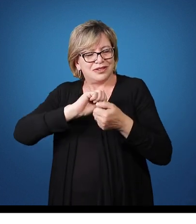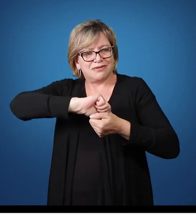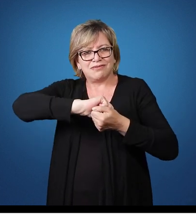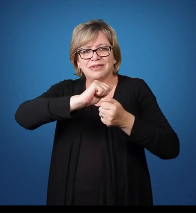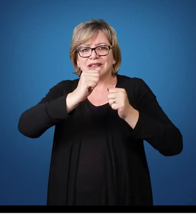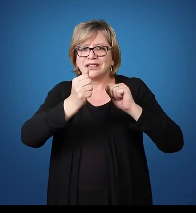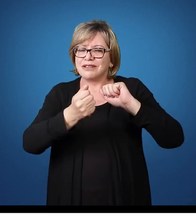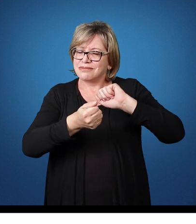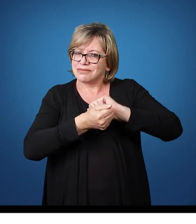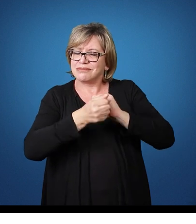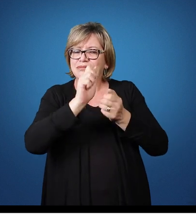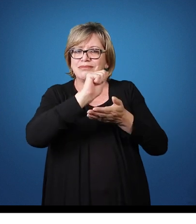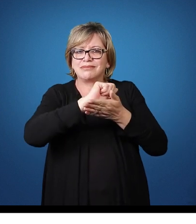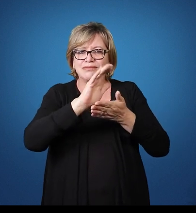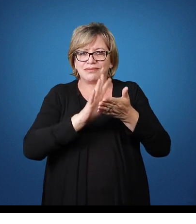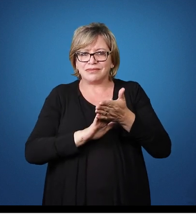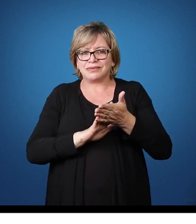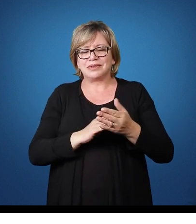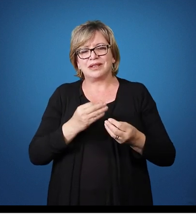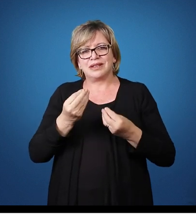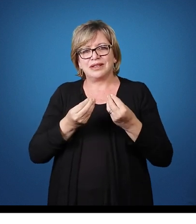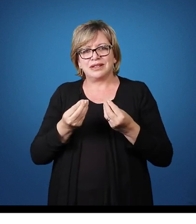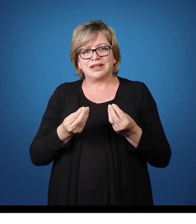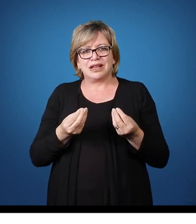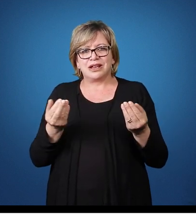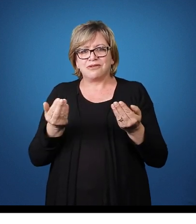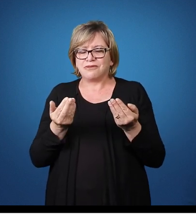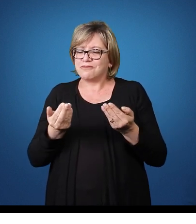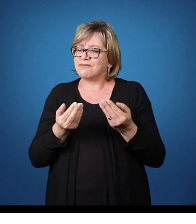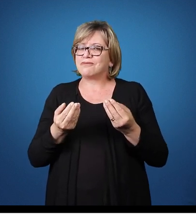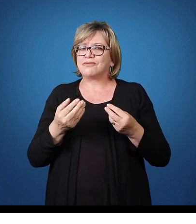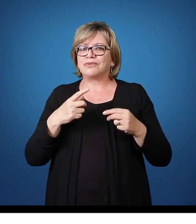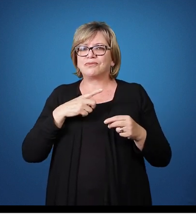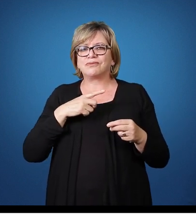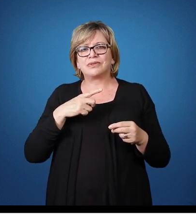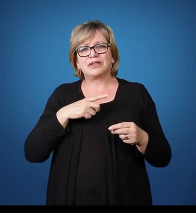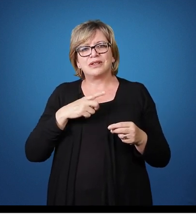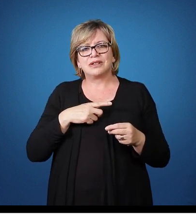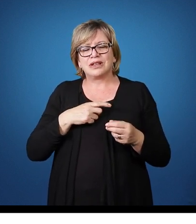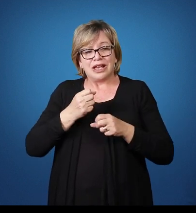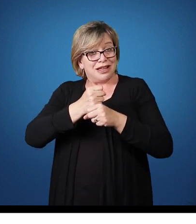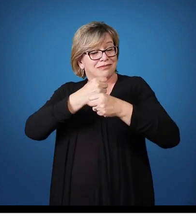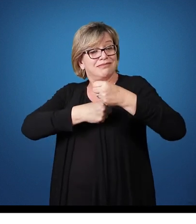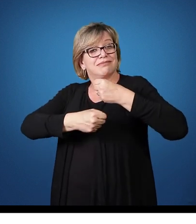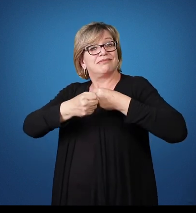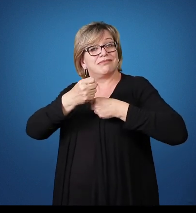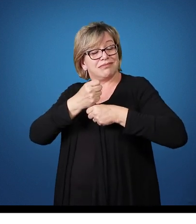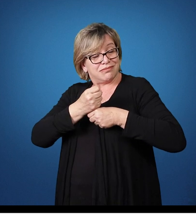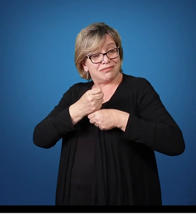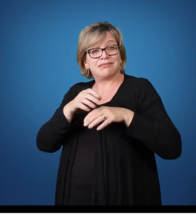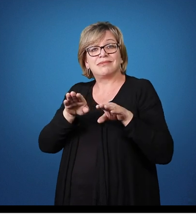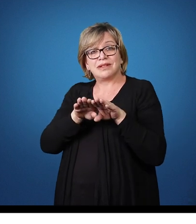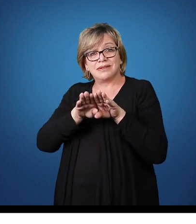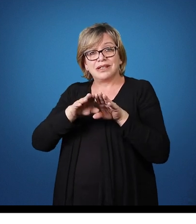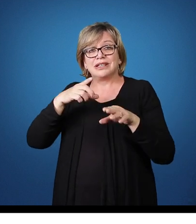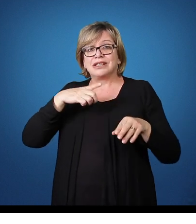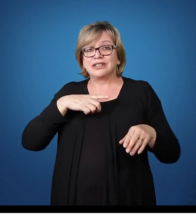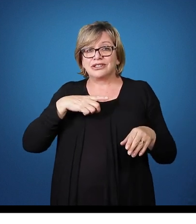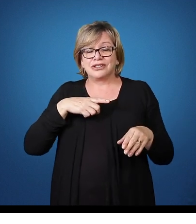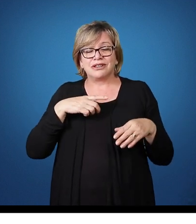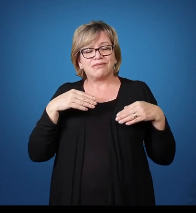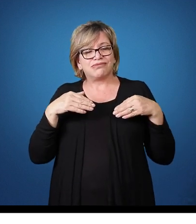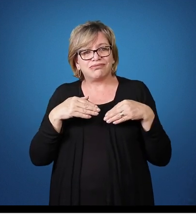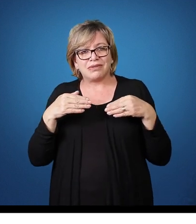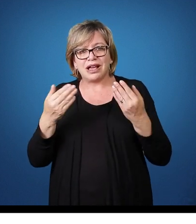adaptações das atividades Então durante esse ano Nós tivemos Ano passado também Nós tivemos uma